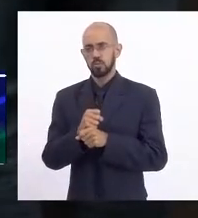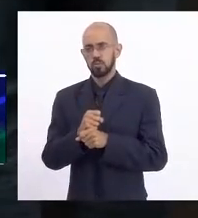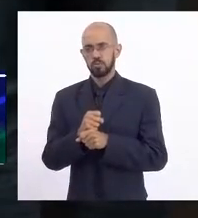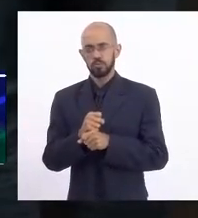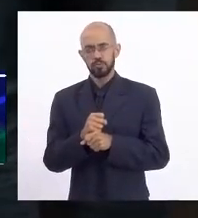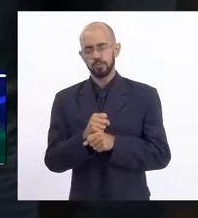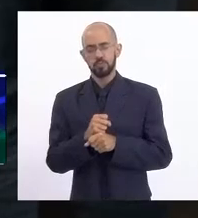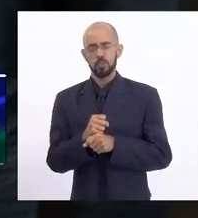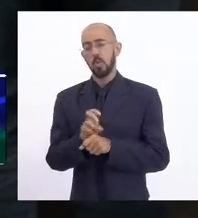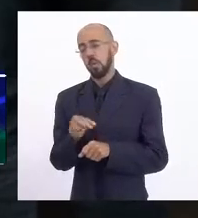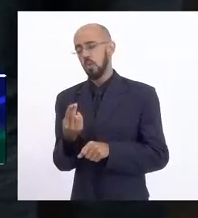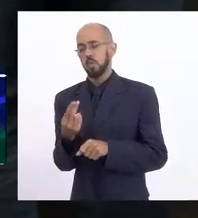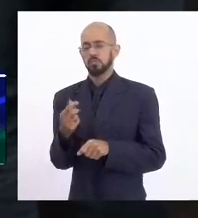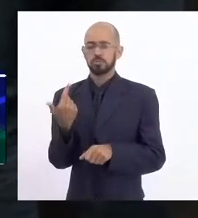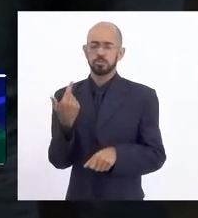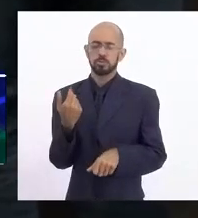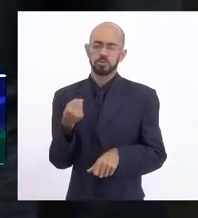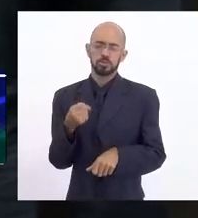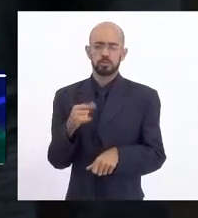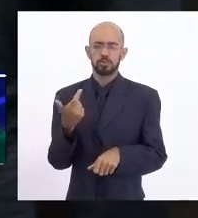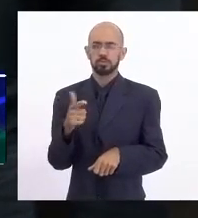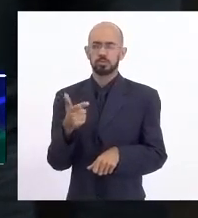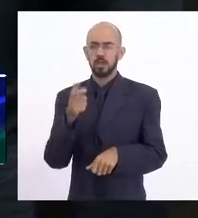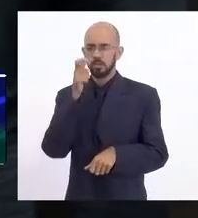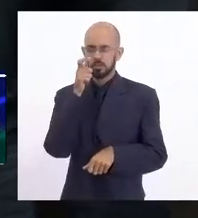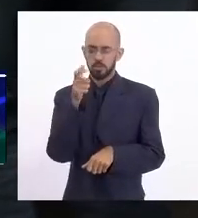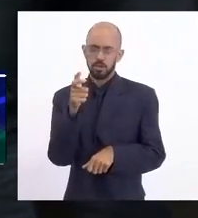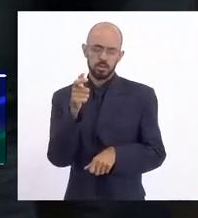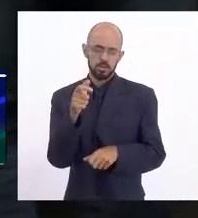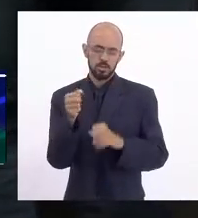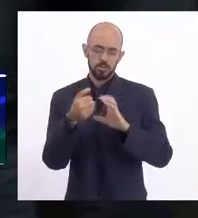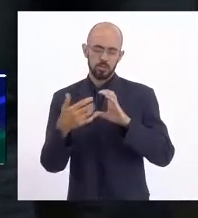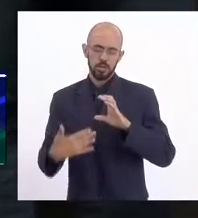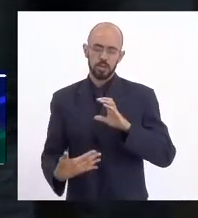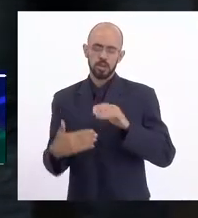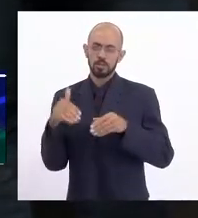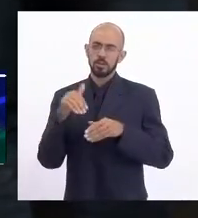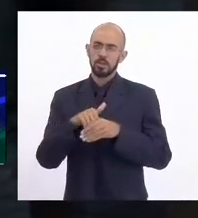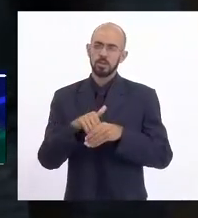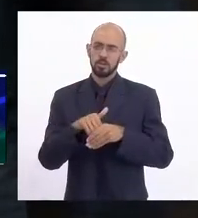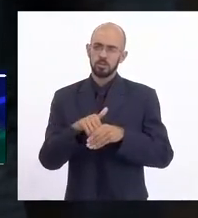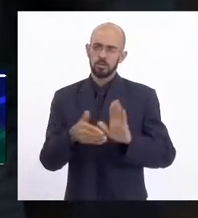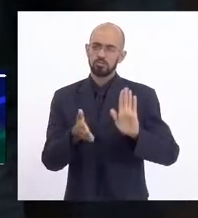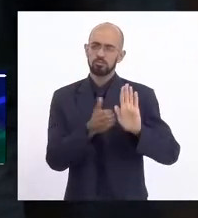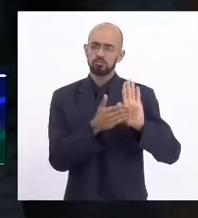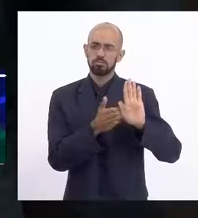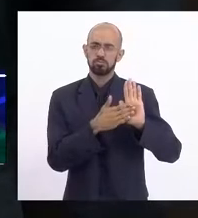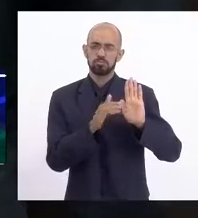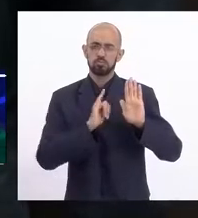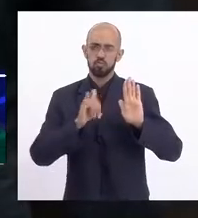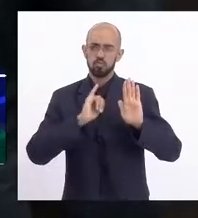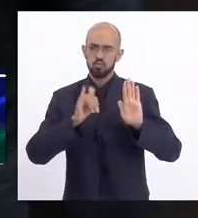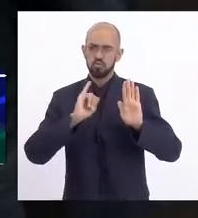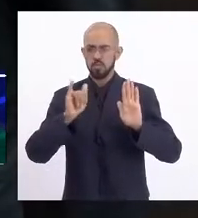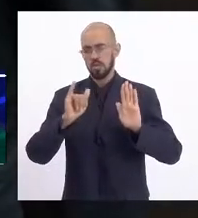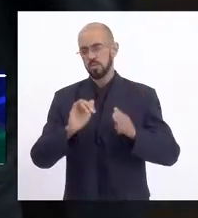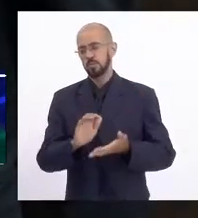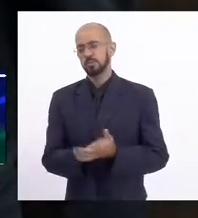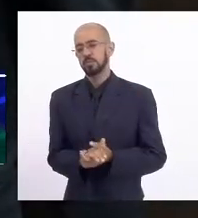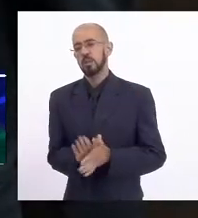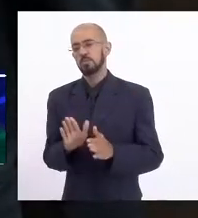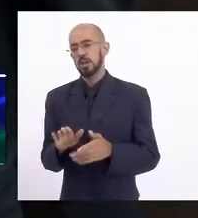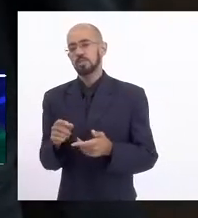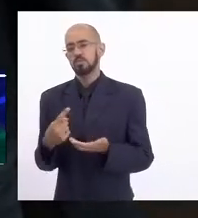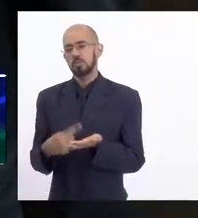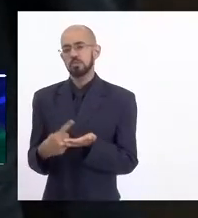ser por interesses aí de caráter eleitoral, vou até falar até eleitoreiro. Mas como foi produzido esse acordo